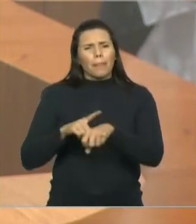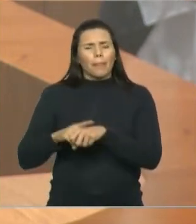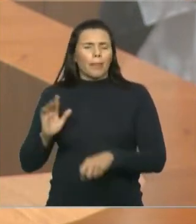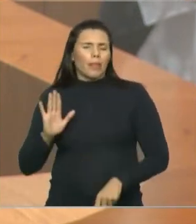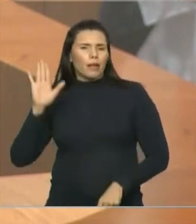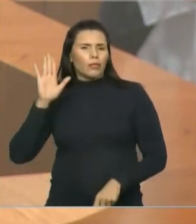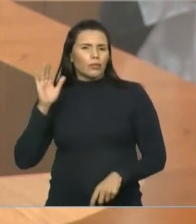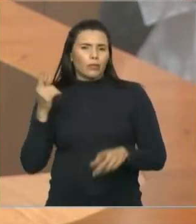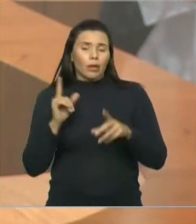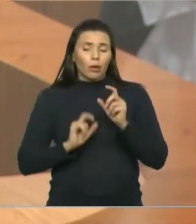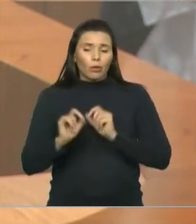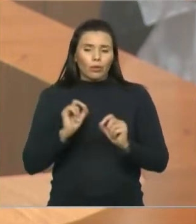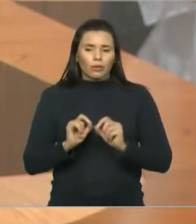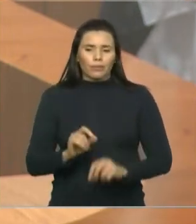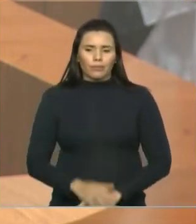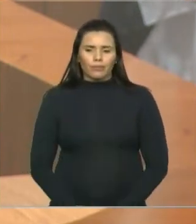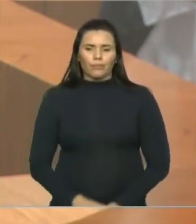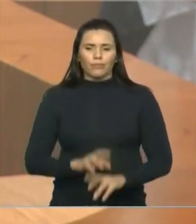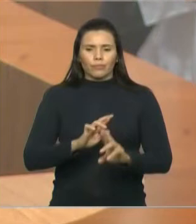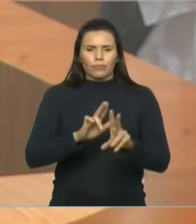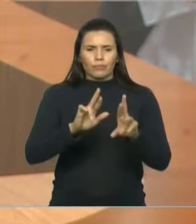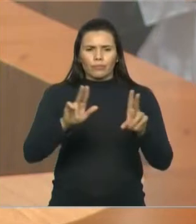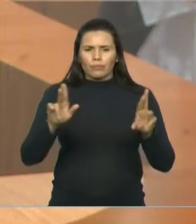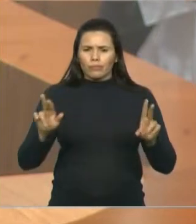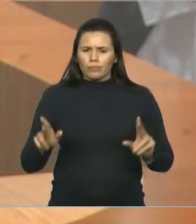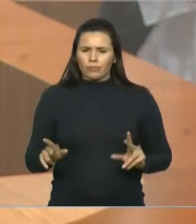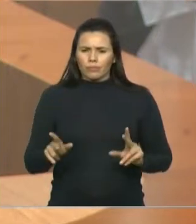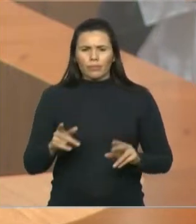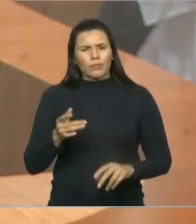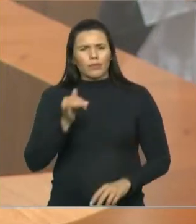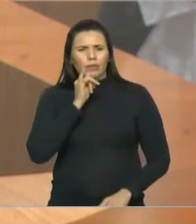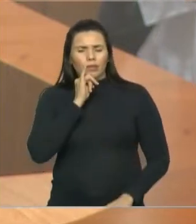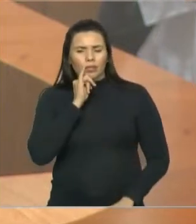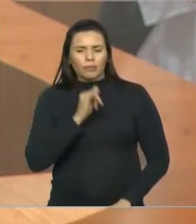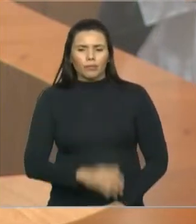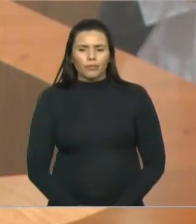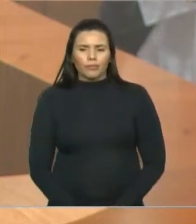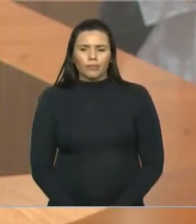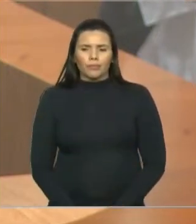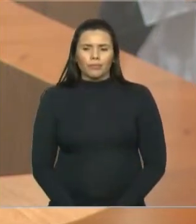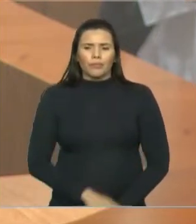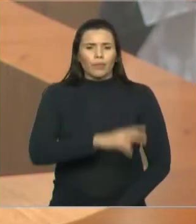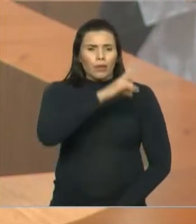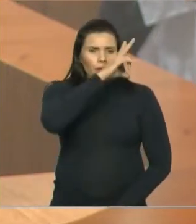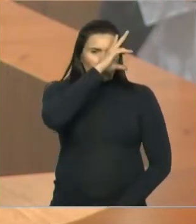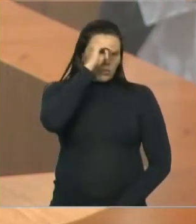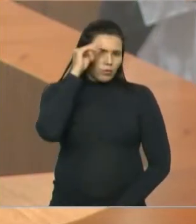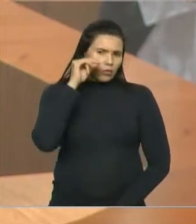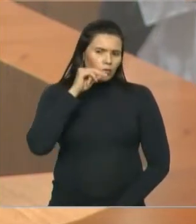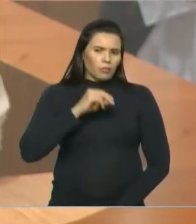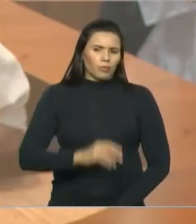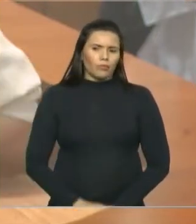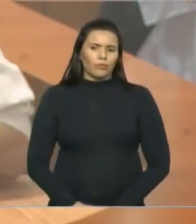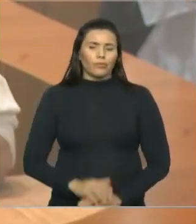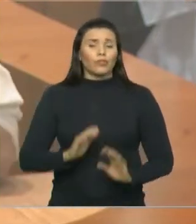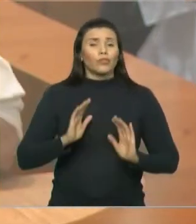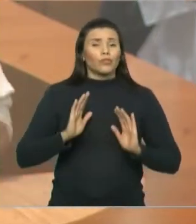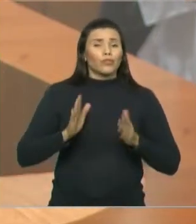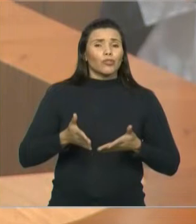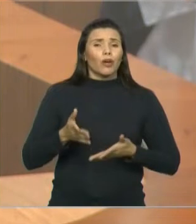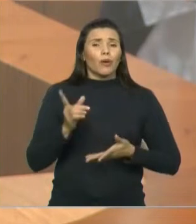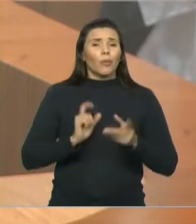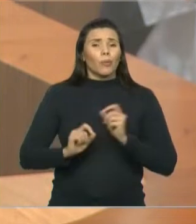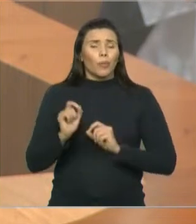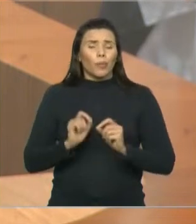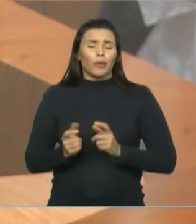questão de diferentes espaços. O município praticamente já está vivendo a sua campanha política, e o Estado está no começo de sua gestão